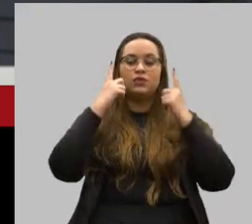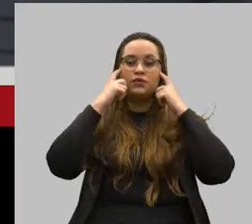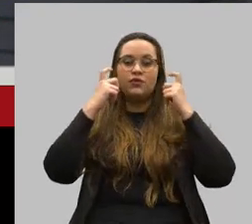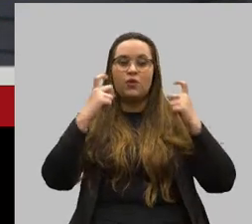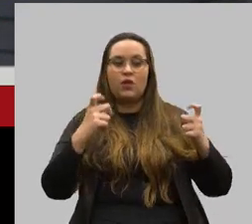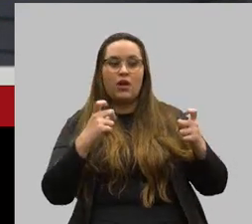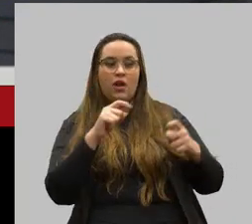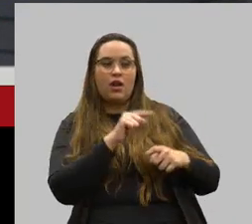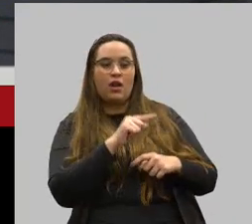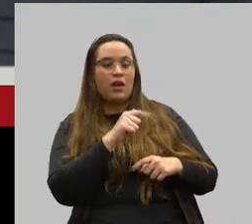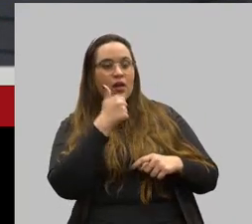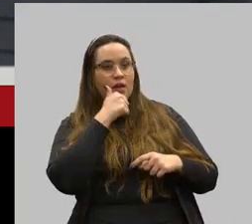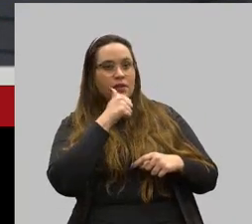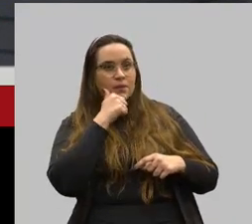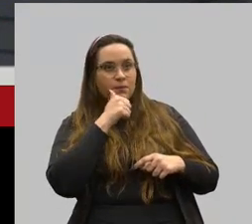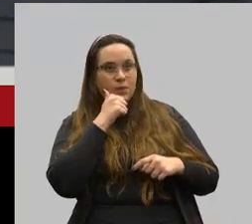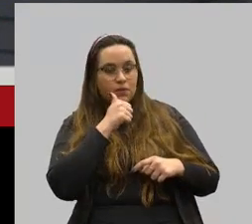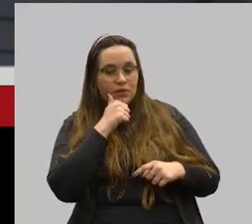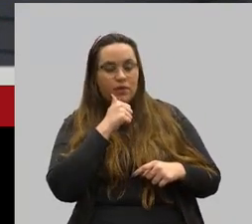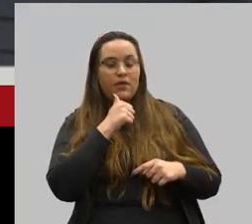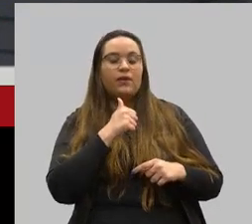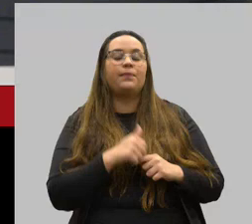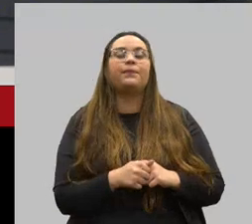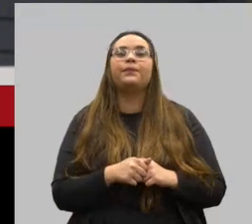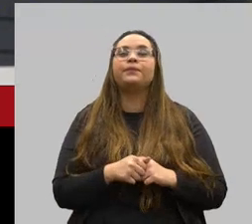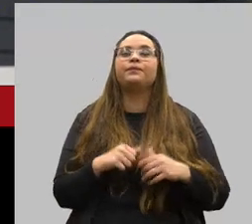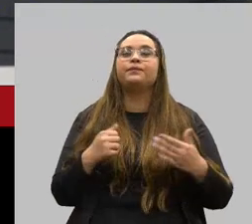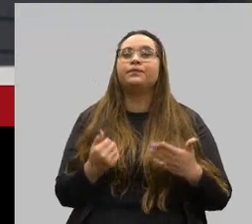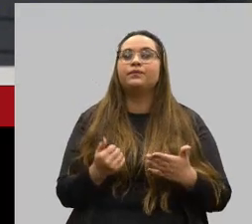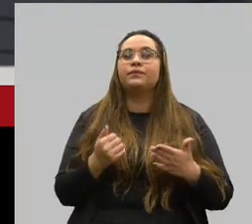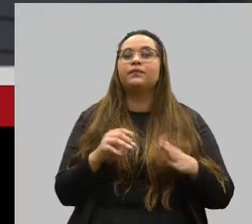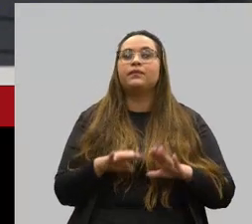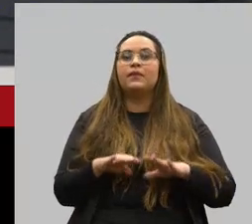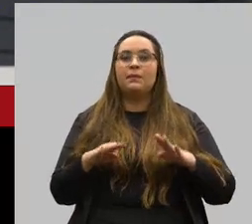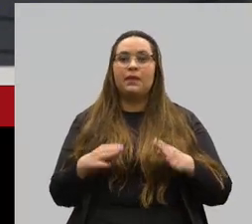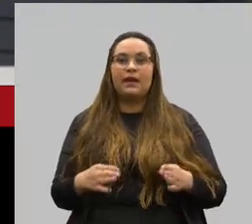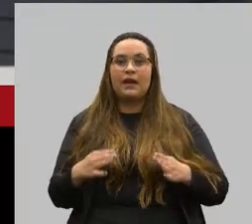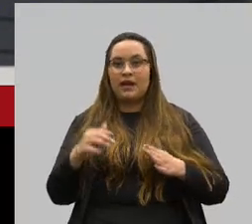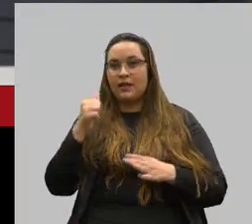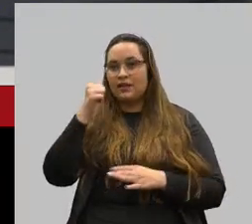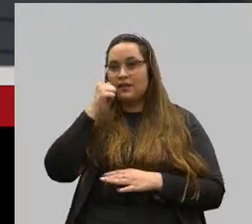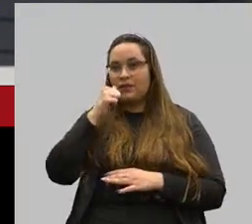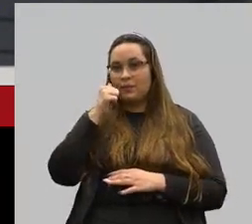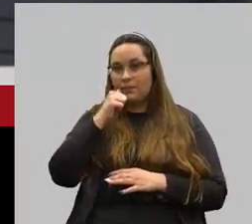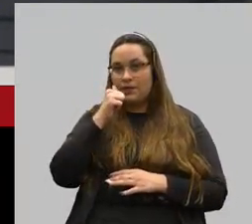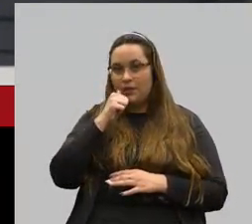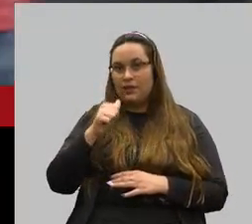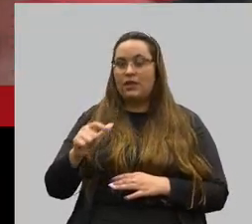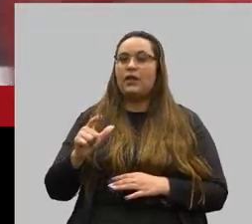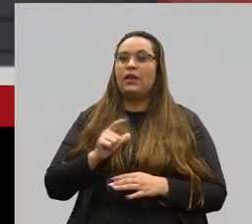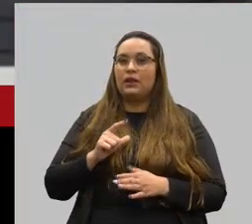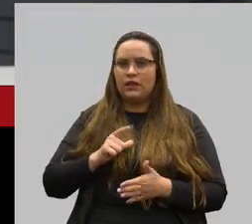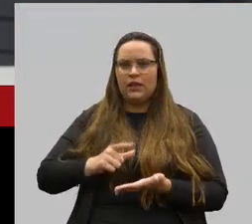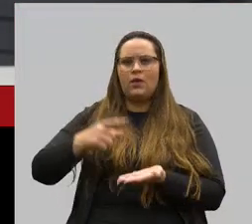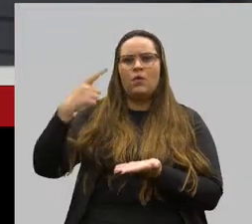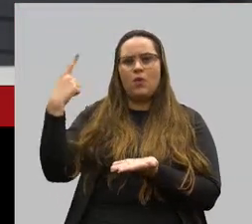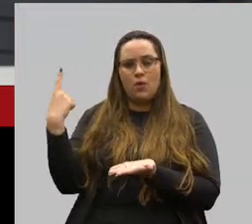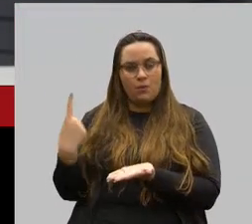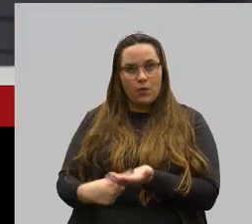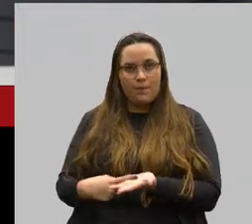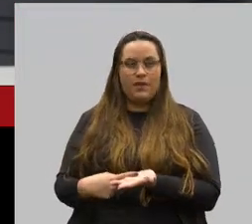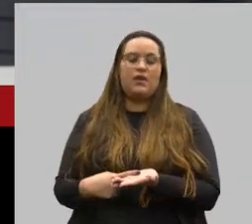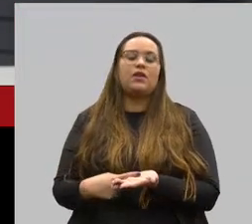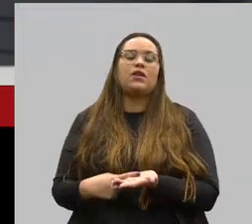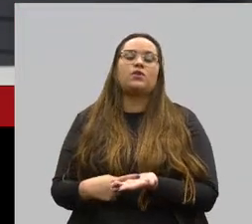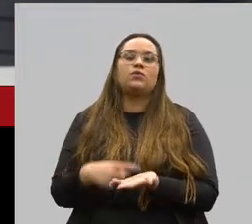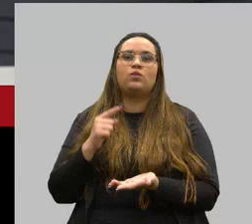disse na visita técnica da bancada feminina né Como disse hoje nessa casa nós temos um compromisso nesse sentido né da